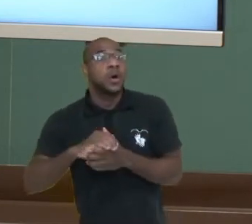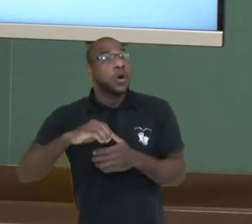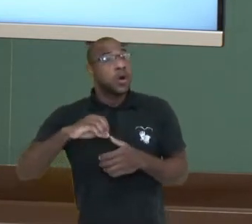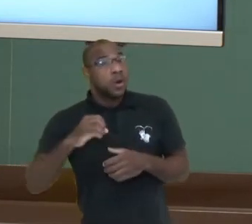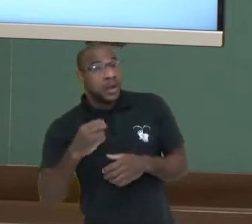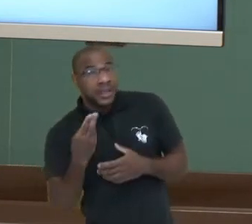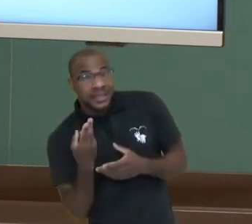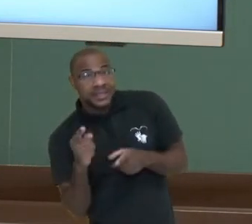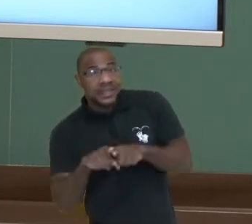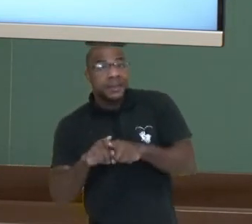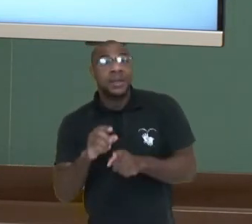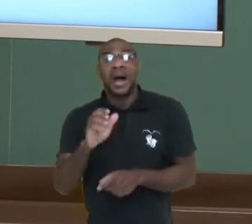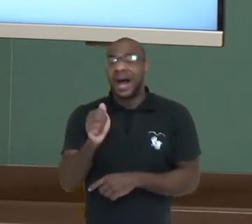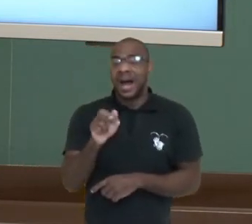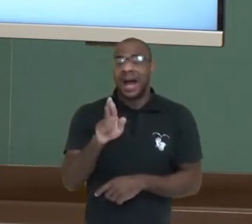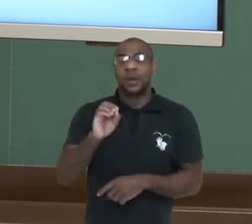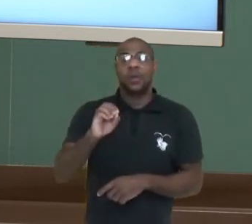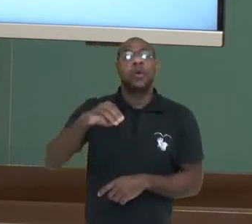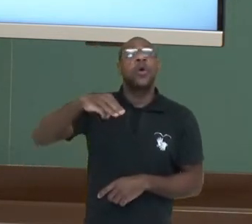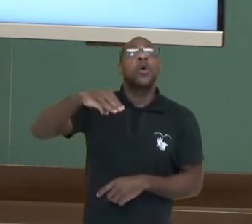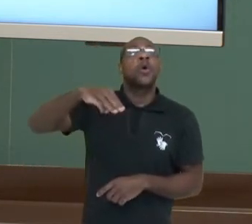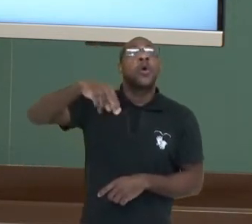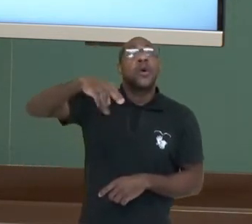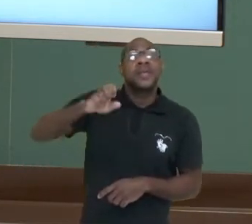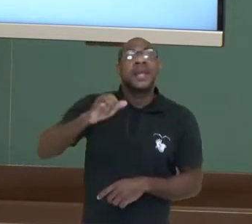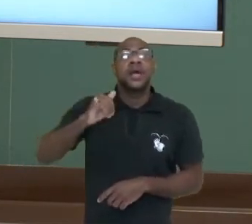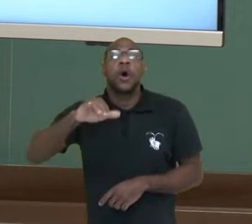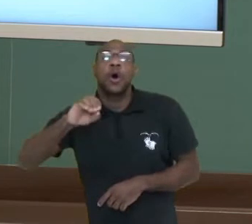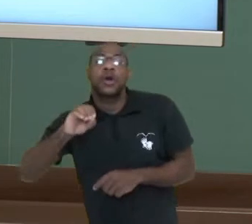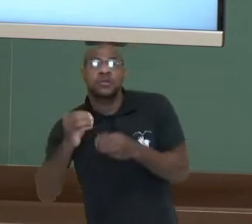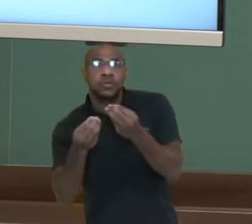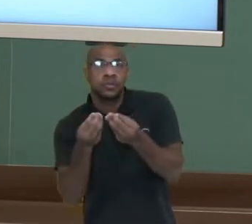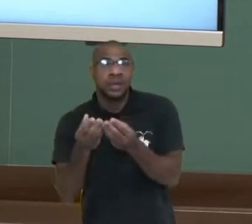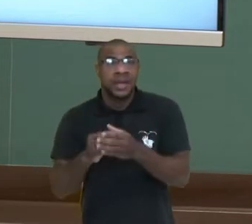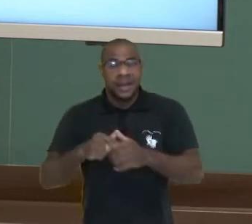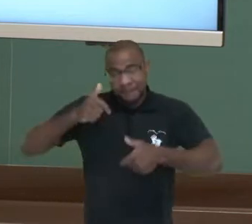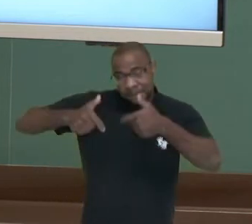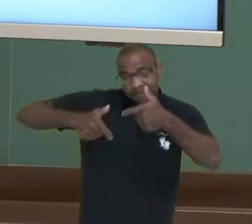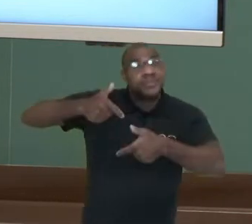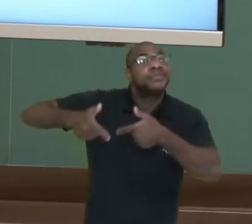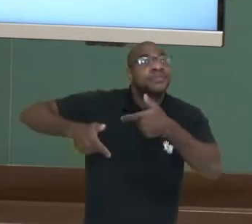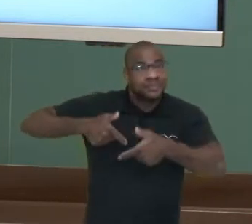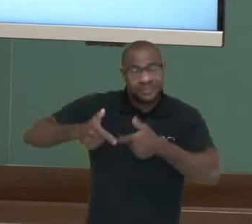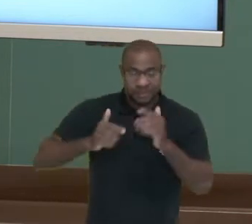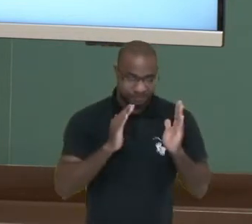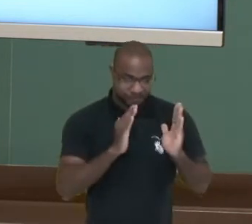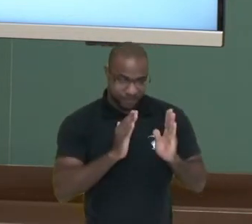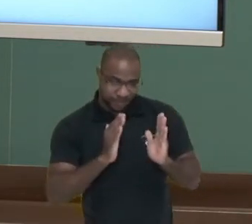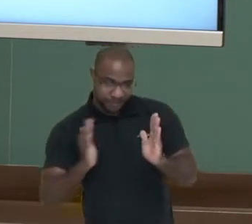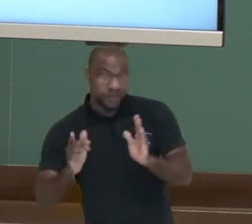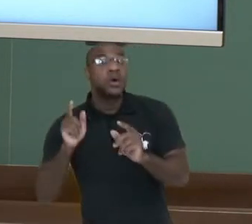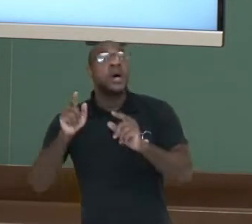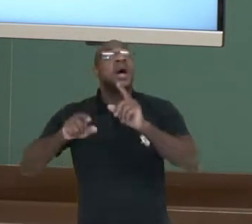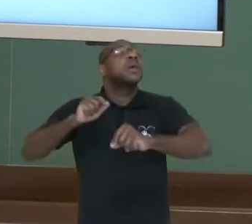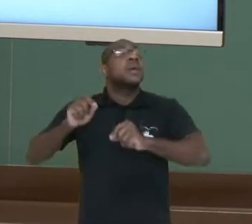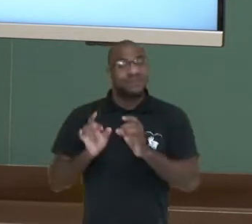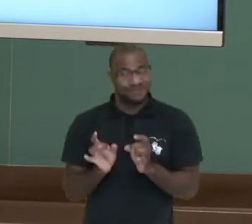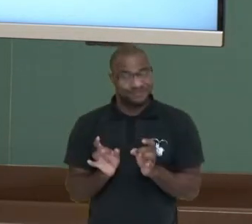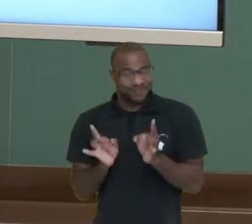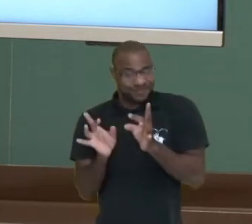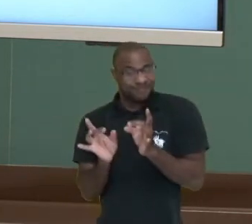agronegócio são praticados em grande escala e tudo isso é para abastecer tanto o